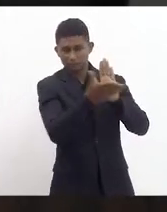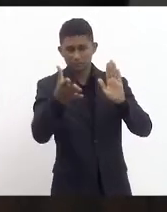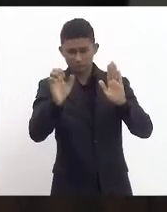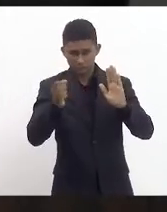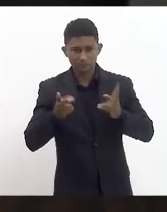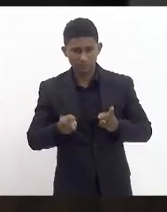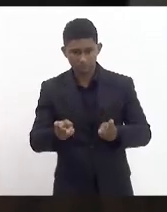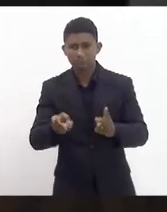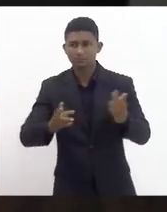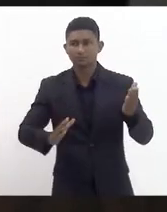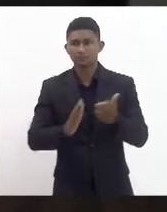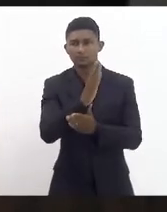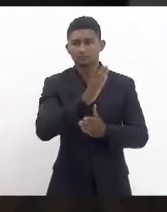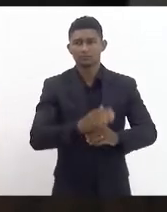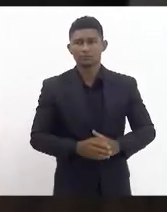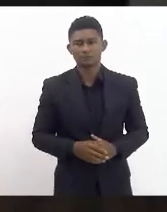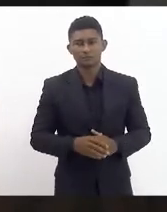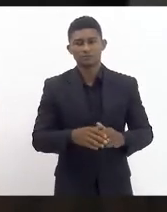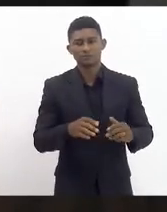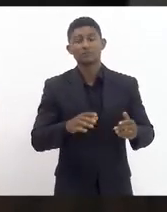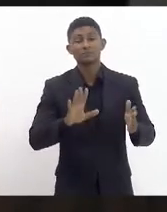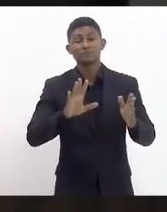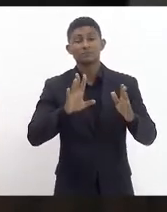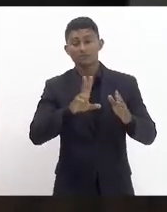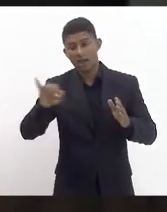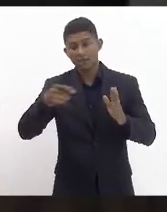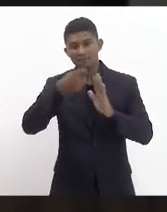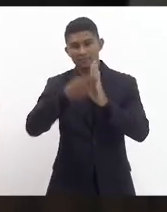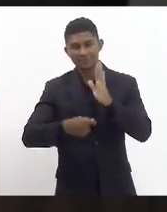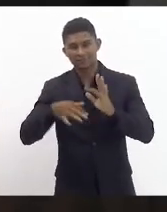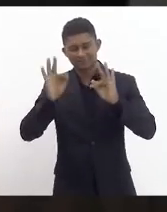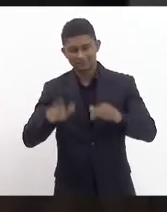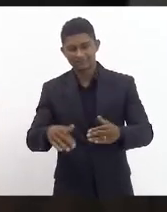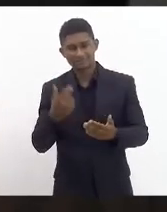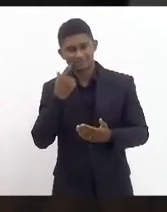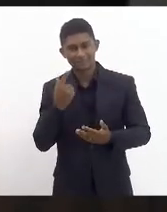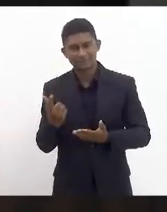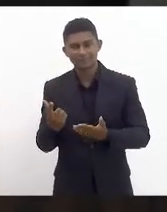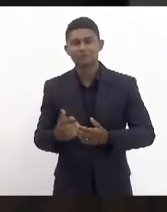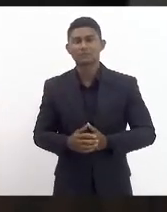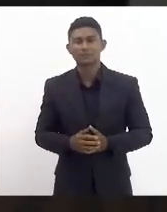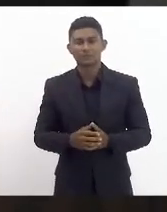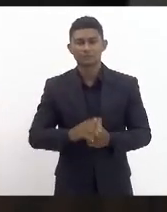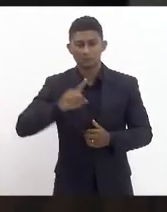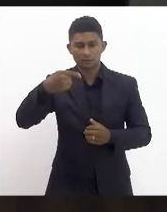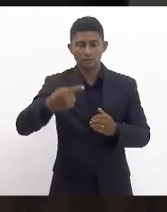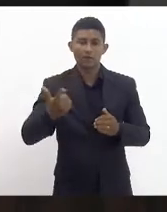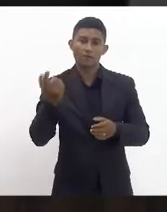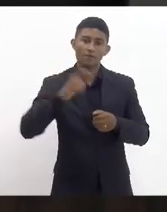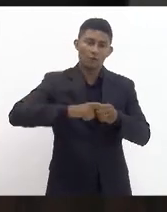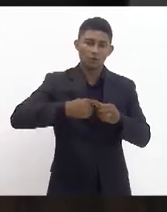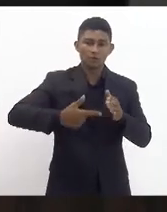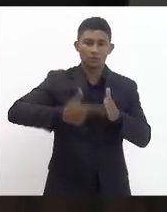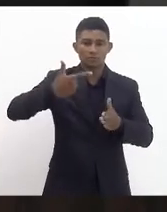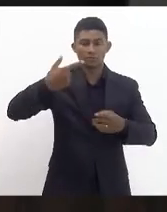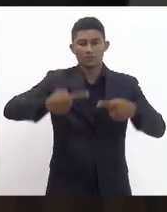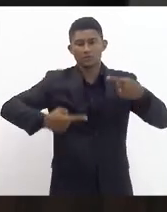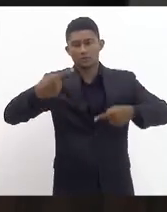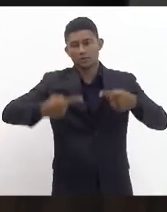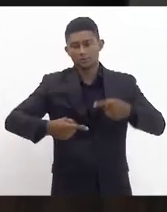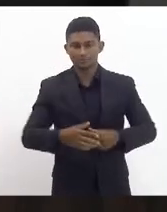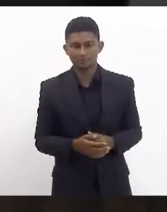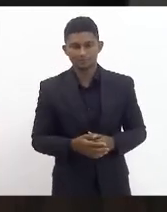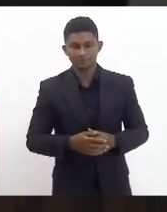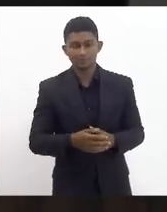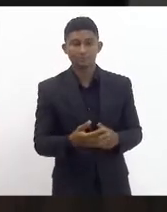aprovam, permaneçam como estão, aprovado. Vai a redação do vencido para a segunda discussão.